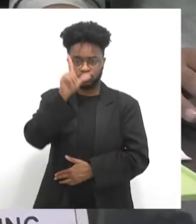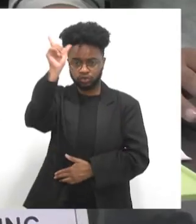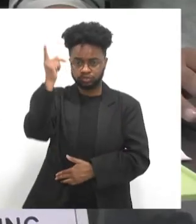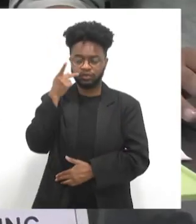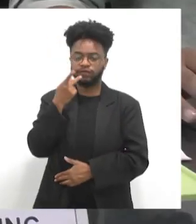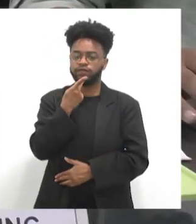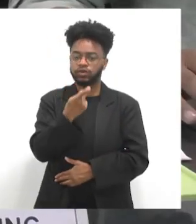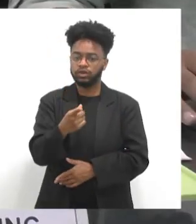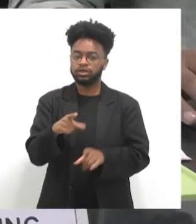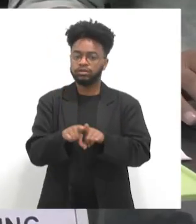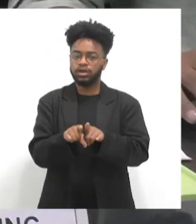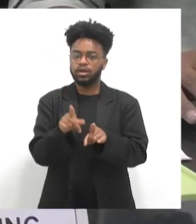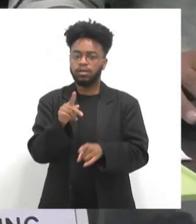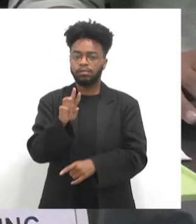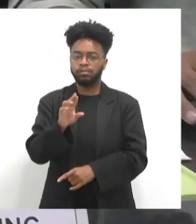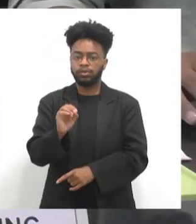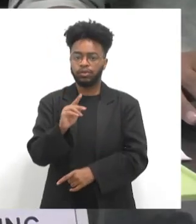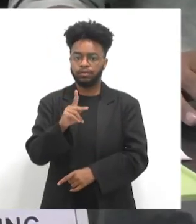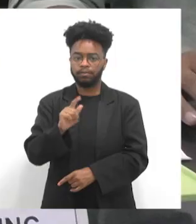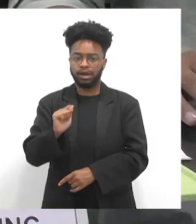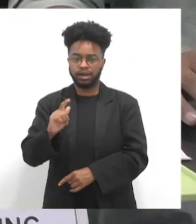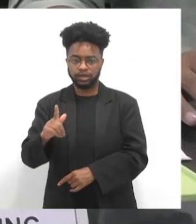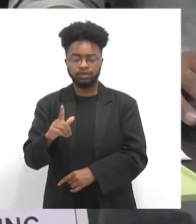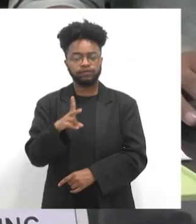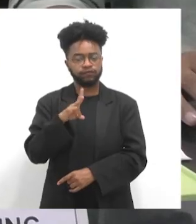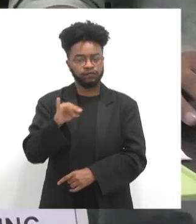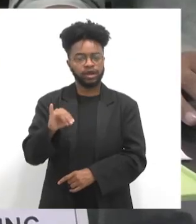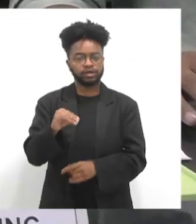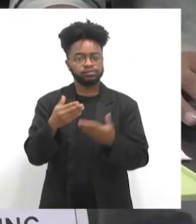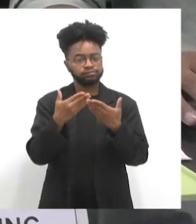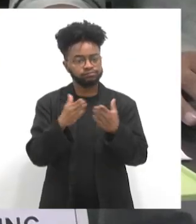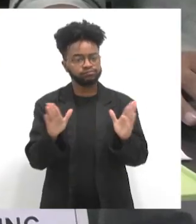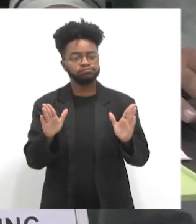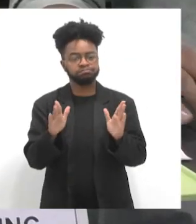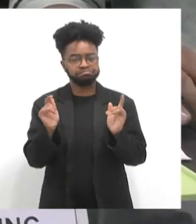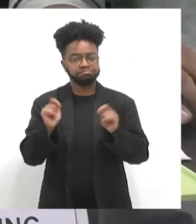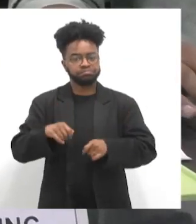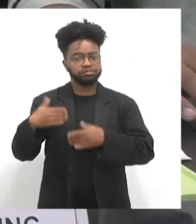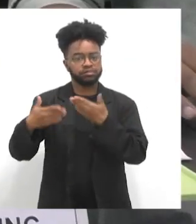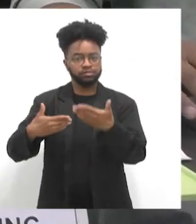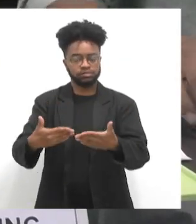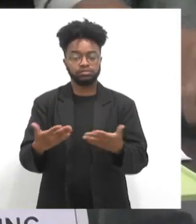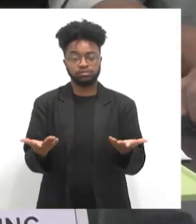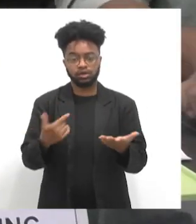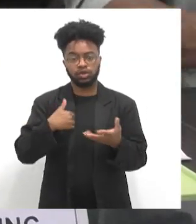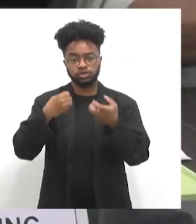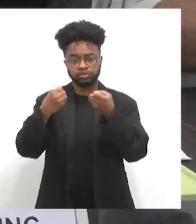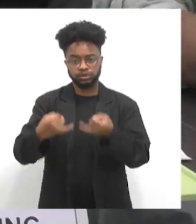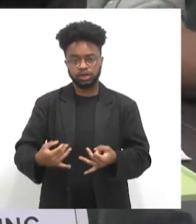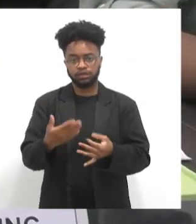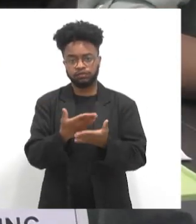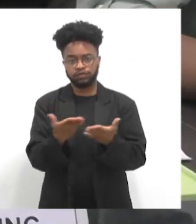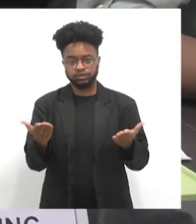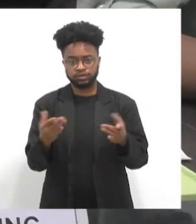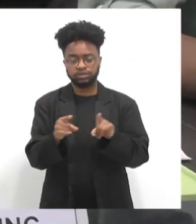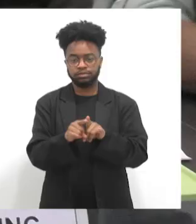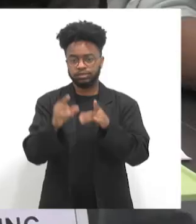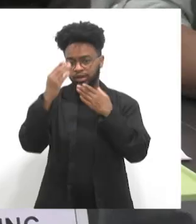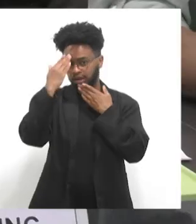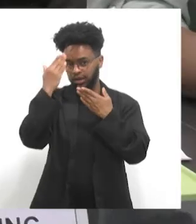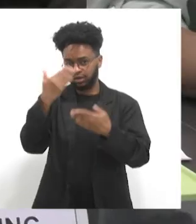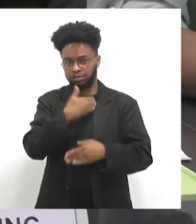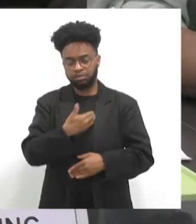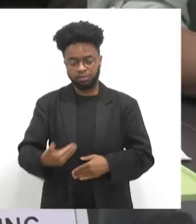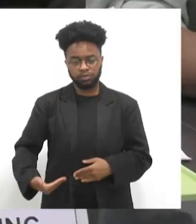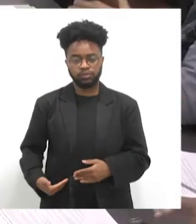o Propag vai ser uma janela que vai possibilitar isso andar. Era esse esclarecimento que eu queria dar e esse agradecimento